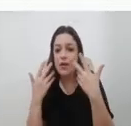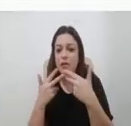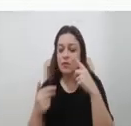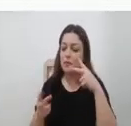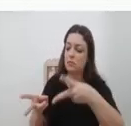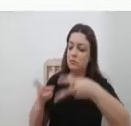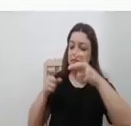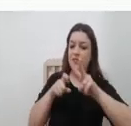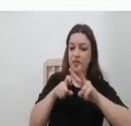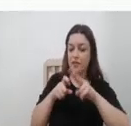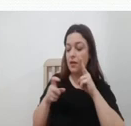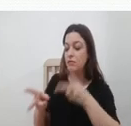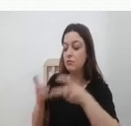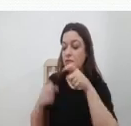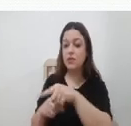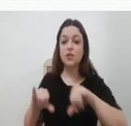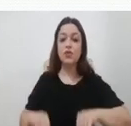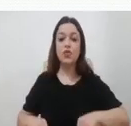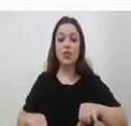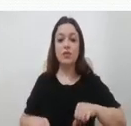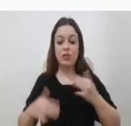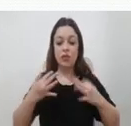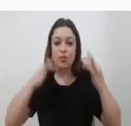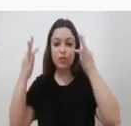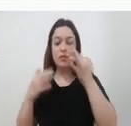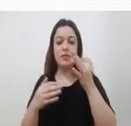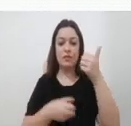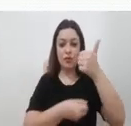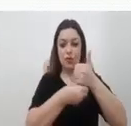maus tratos aos animais na rotina clínica.